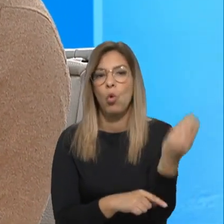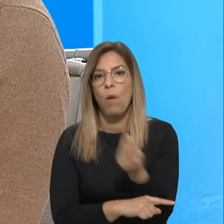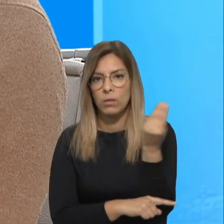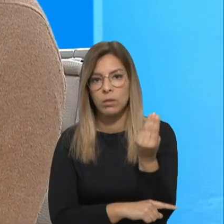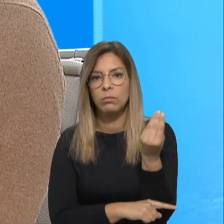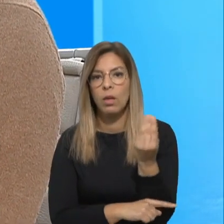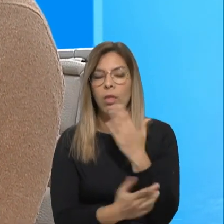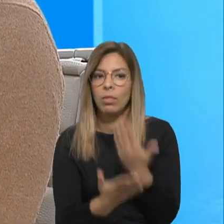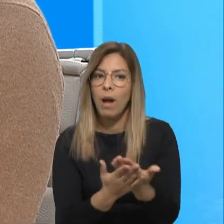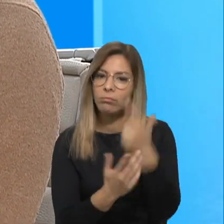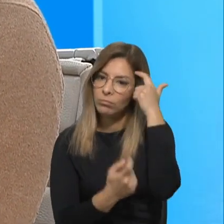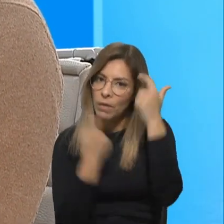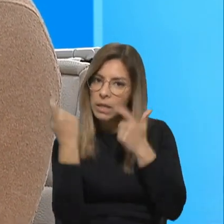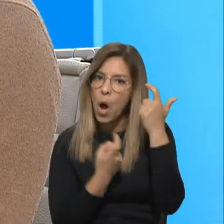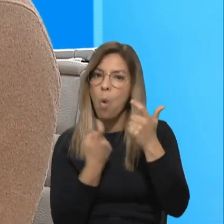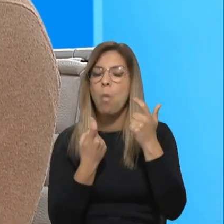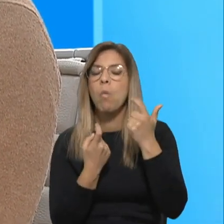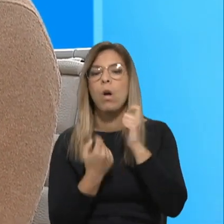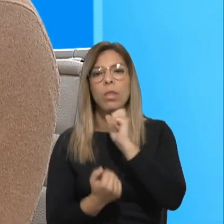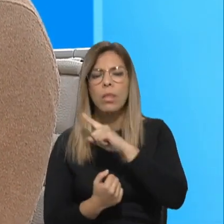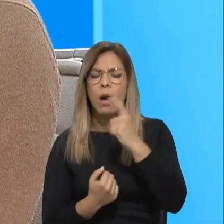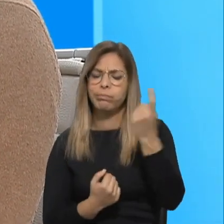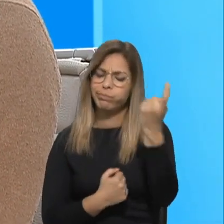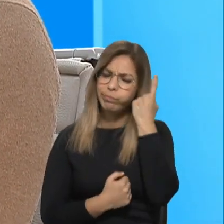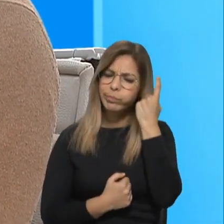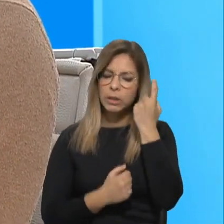refletir, possam debater e contribuir